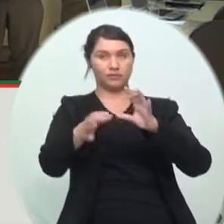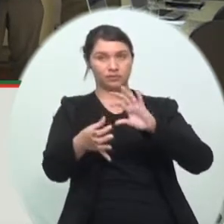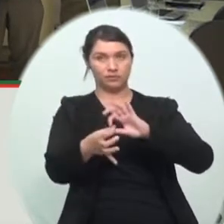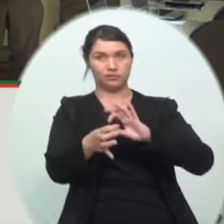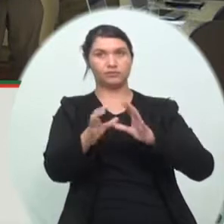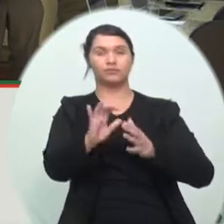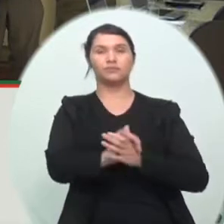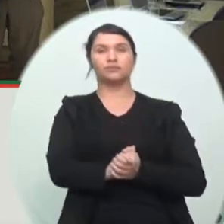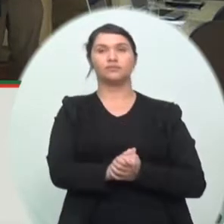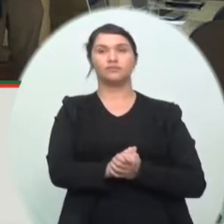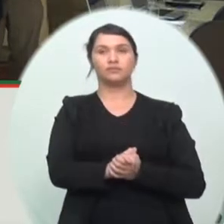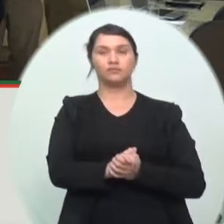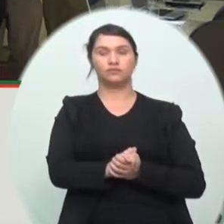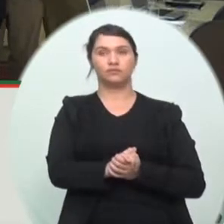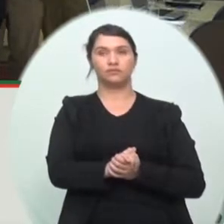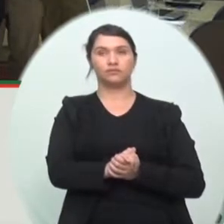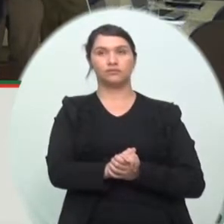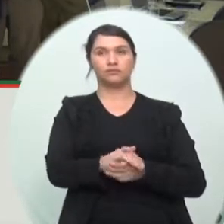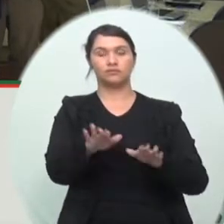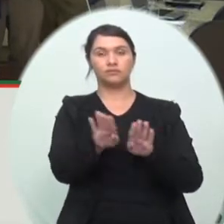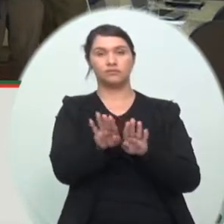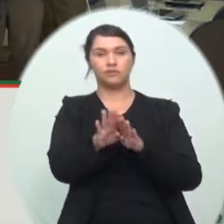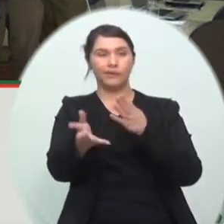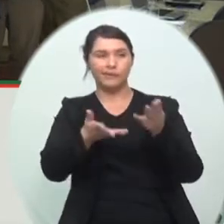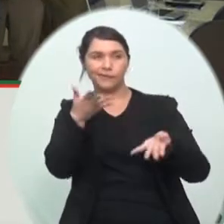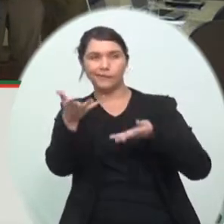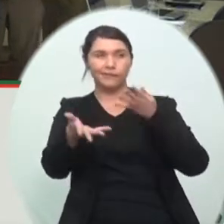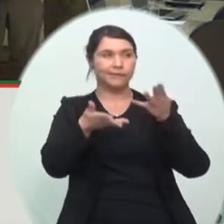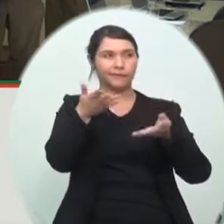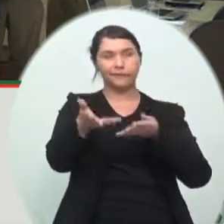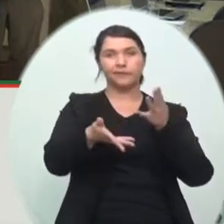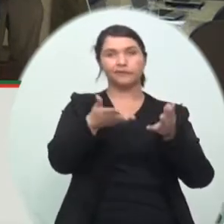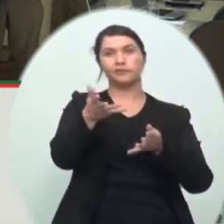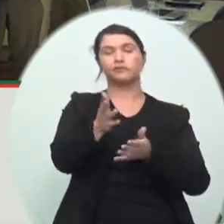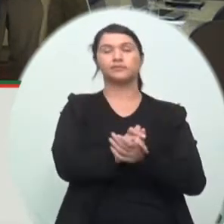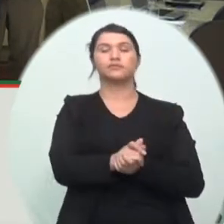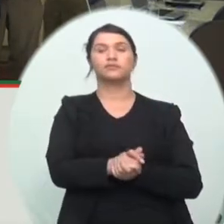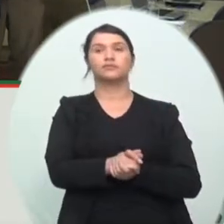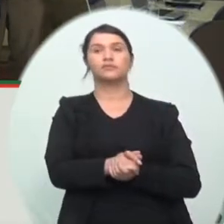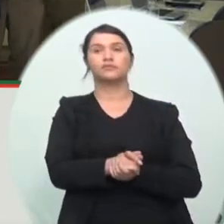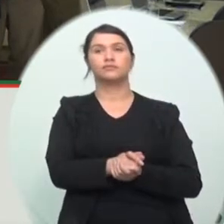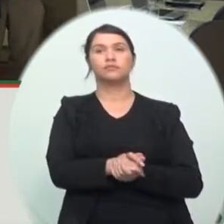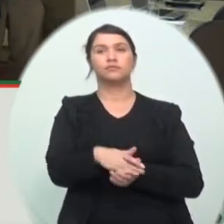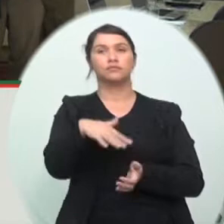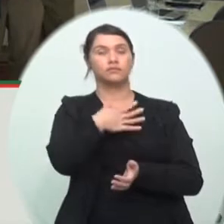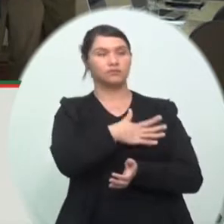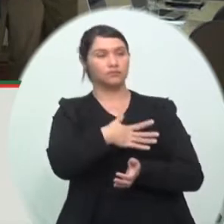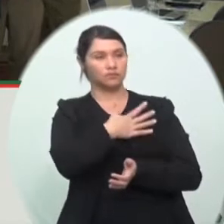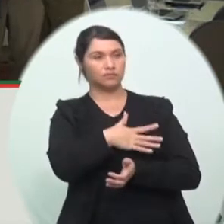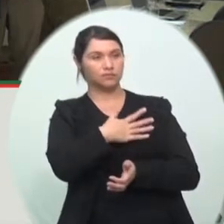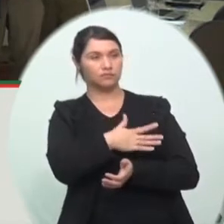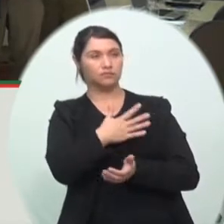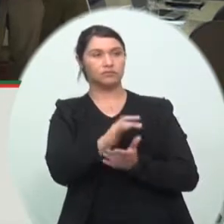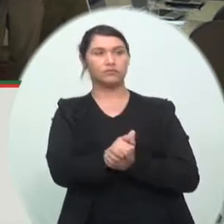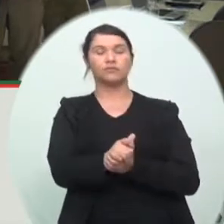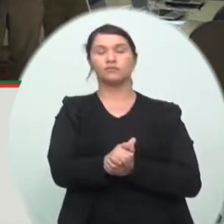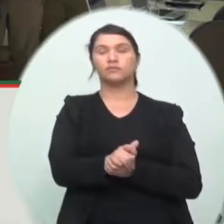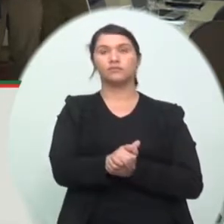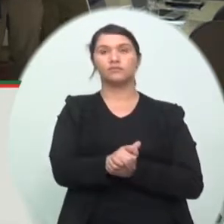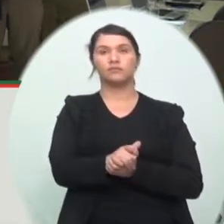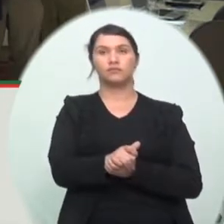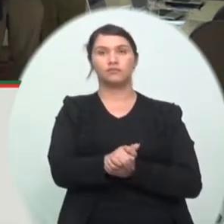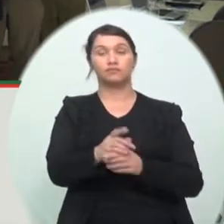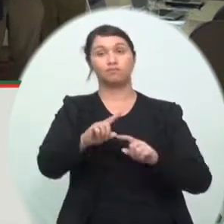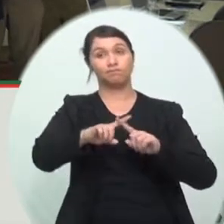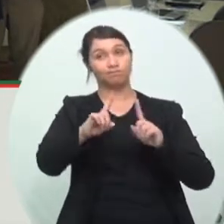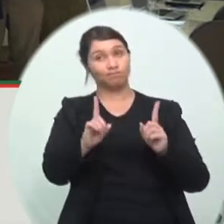com câmeras de monitoramento, atendimento de emergências. Tínhamos nos preparado, estávamos nos preparando,